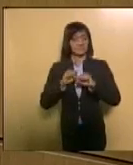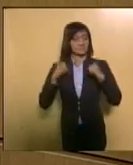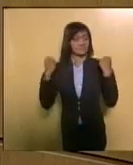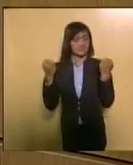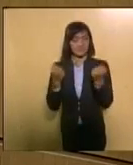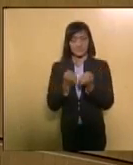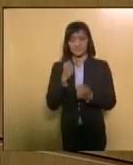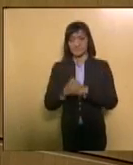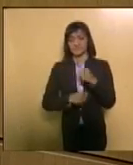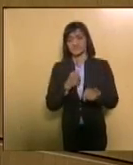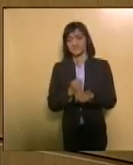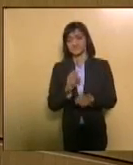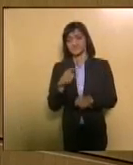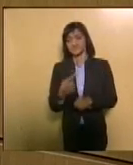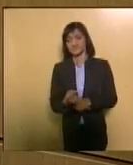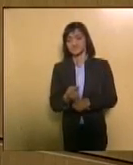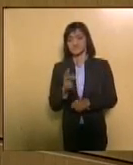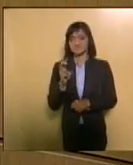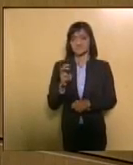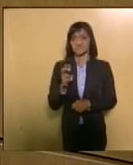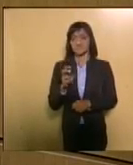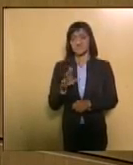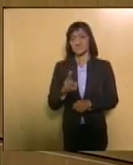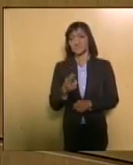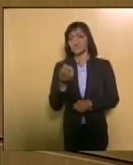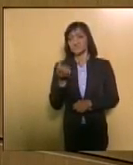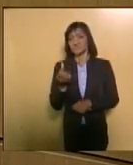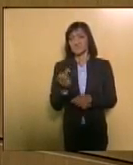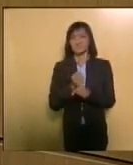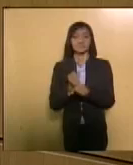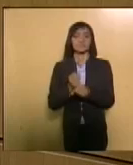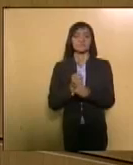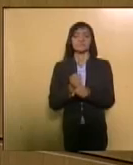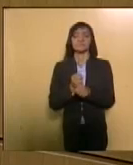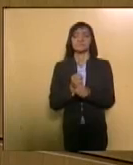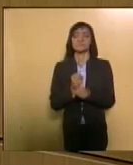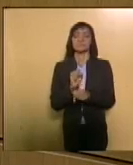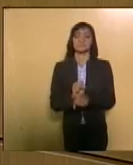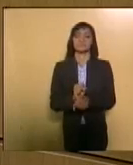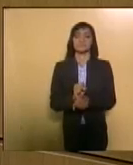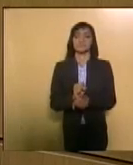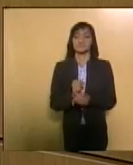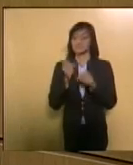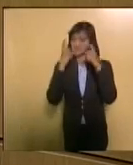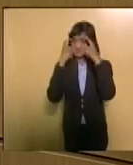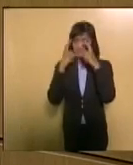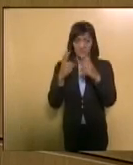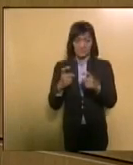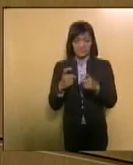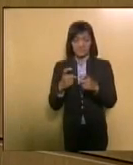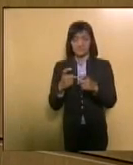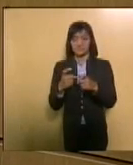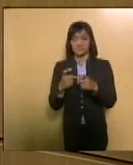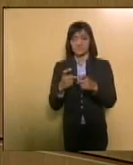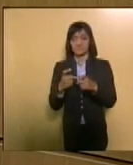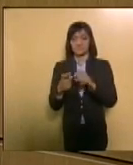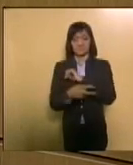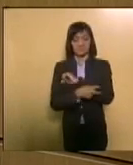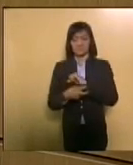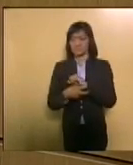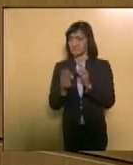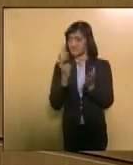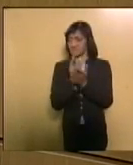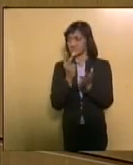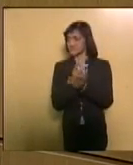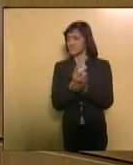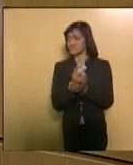depois passa 5 se anos né o crime e a violência eles são dinâmicos e fazem parte do cotidiano da população e elas